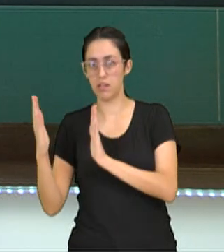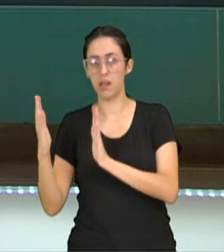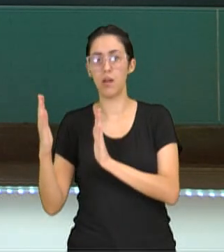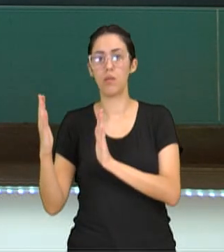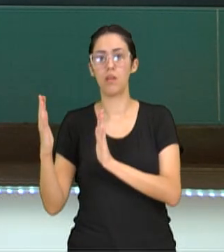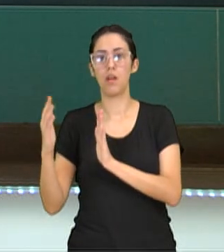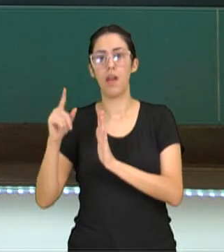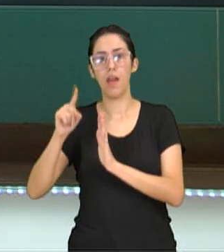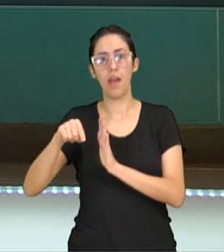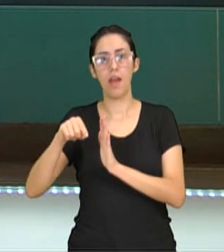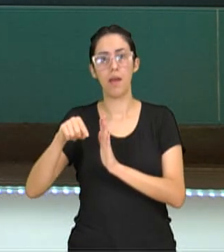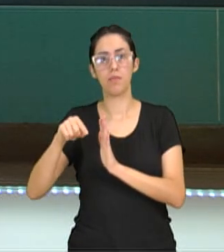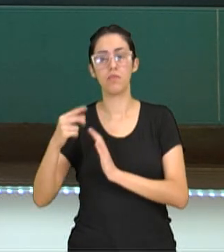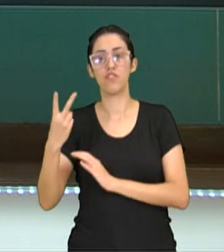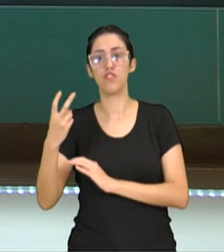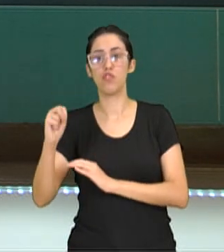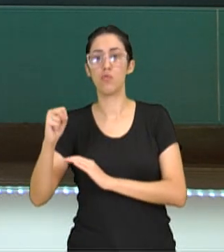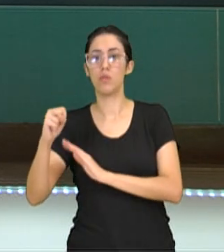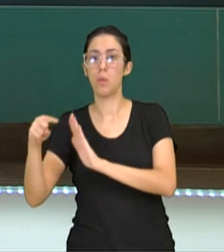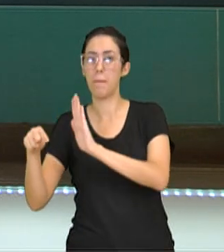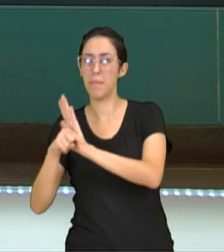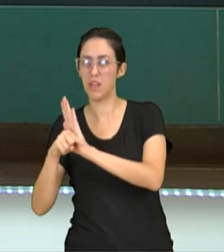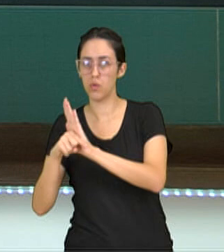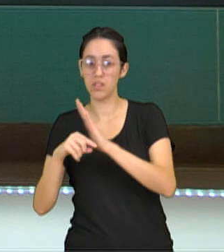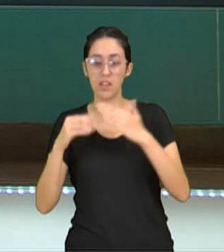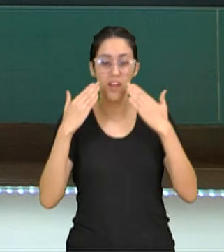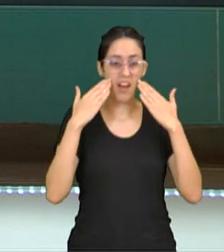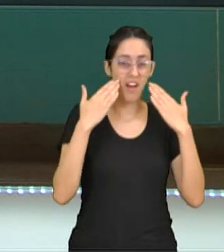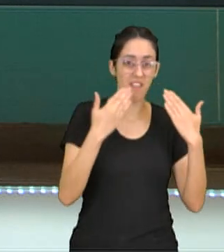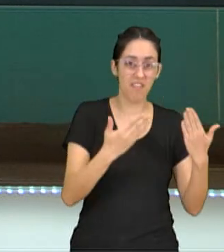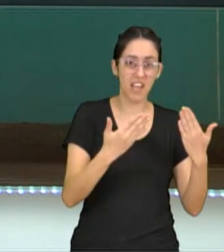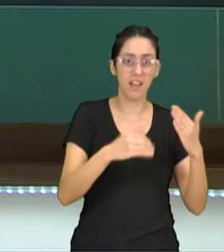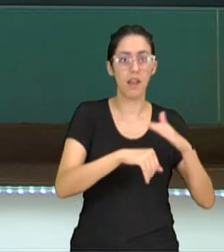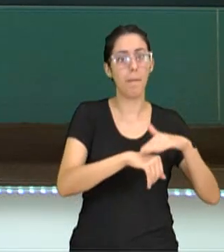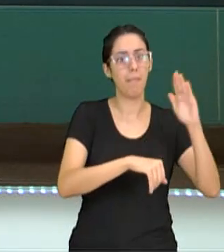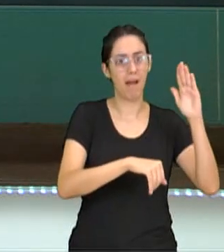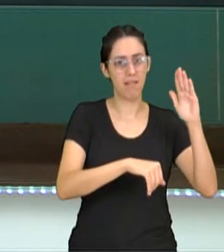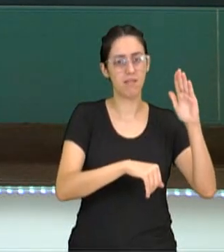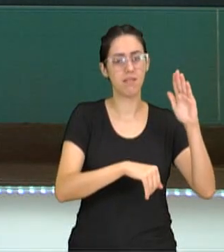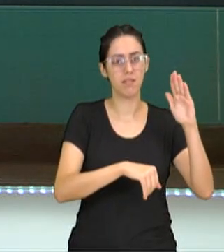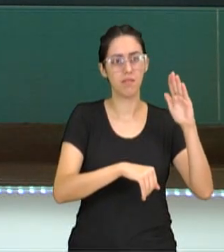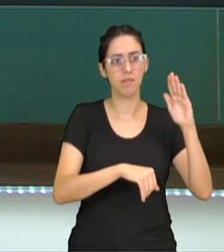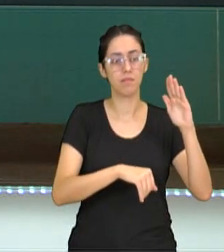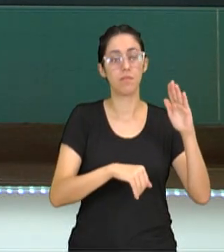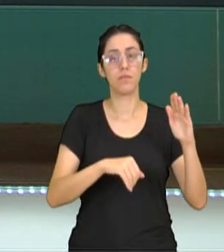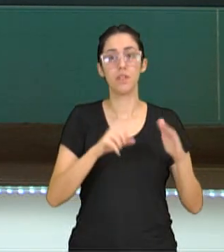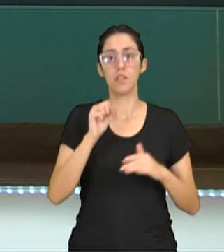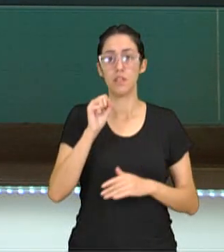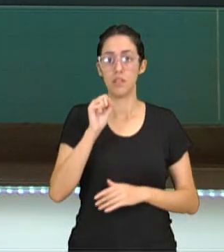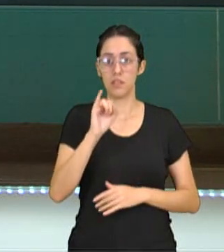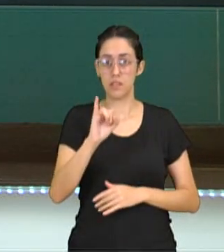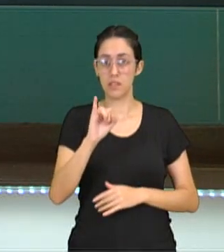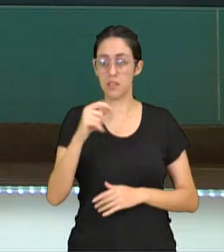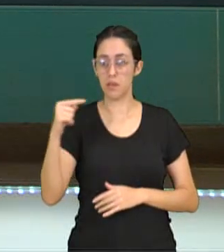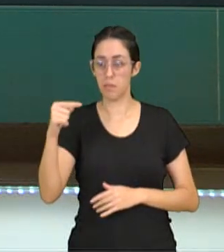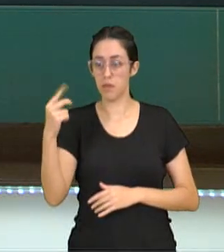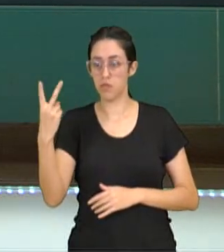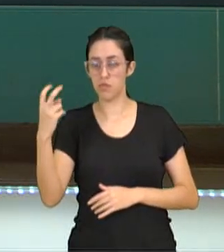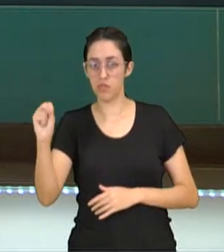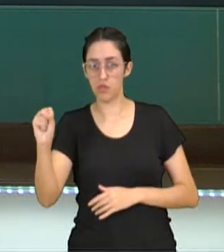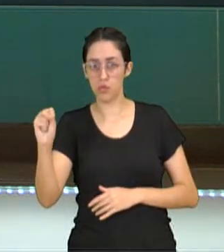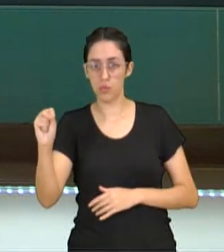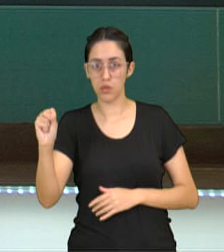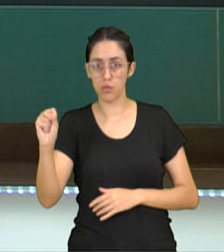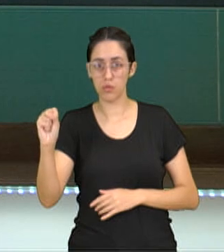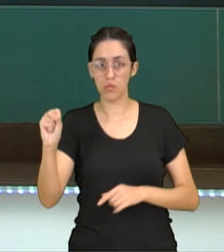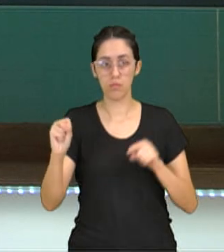menos que a frente, certo? Que o comprimento. Então, olha lá, ó, se é 28 a menos, se esse cara é x, esse cara é x